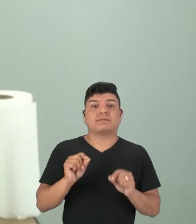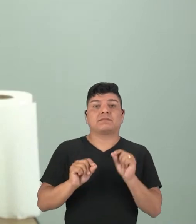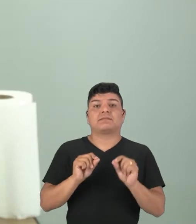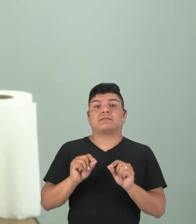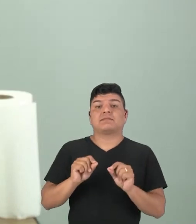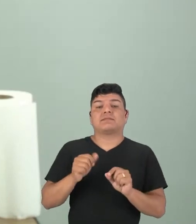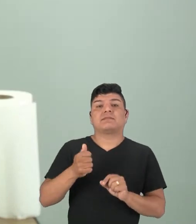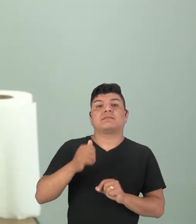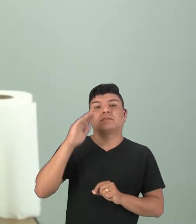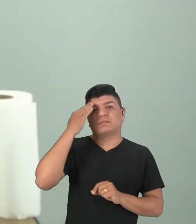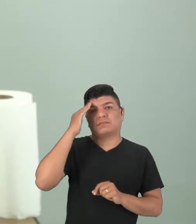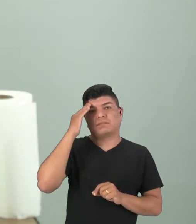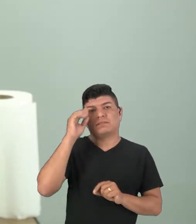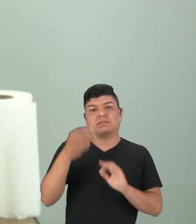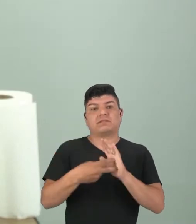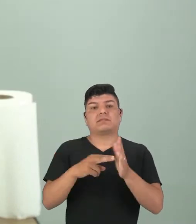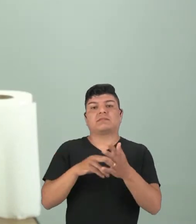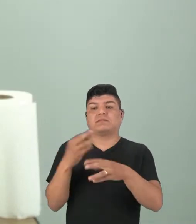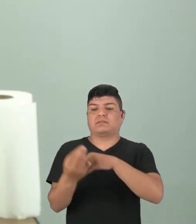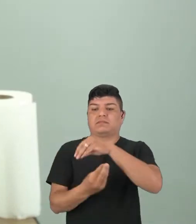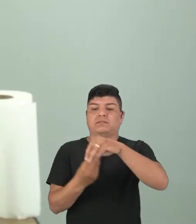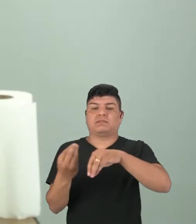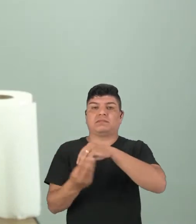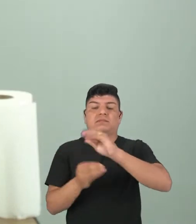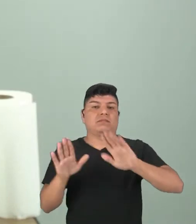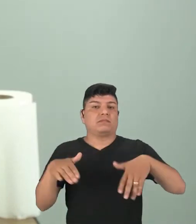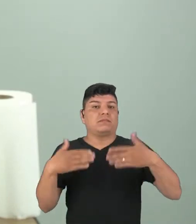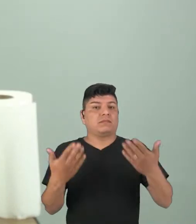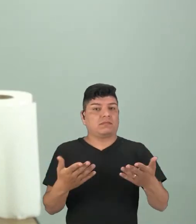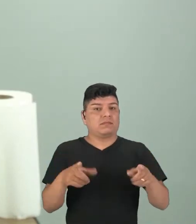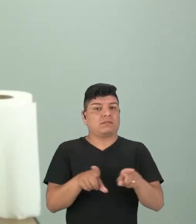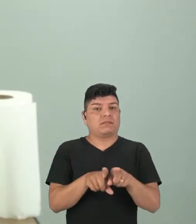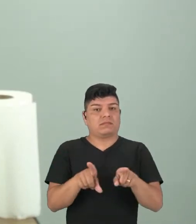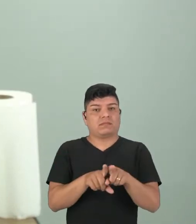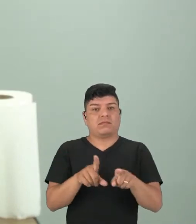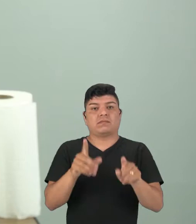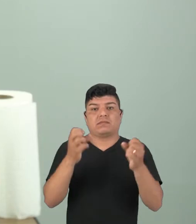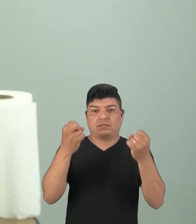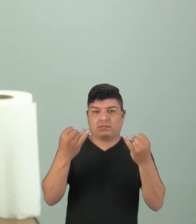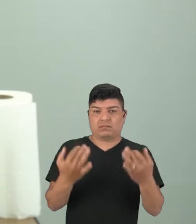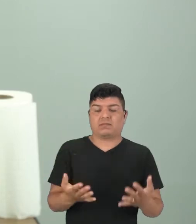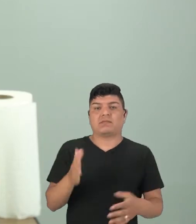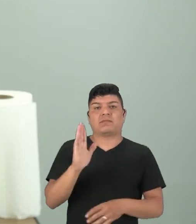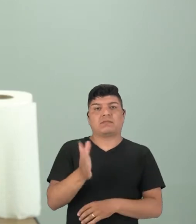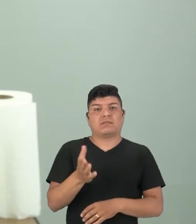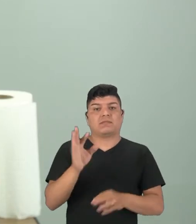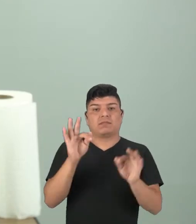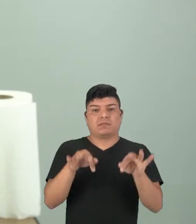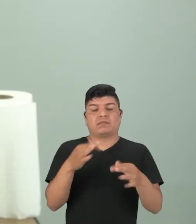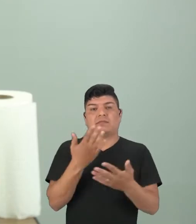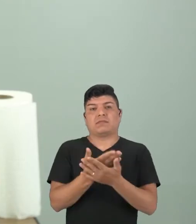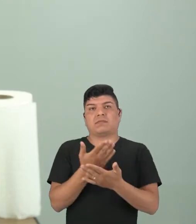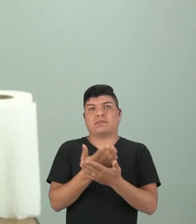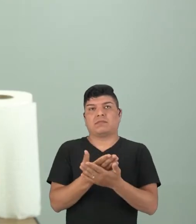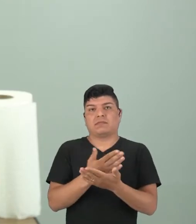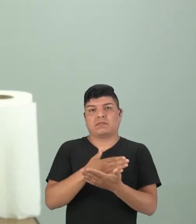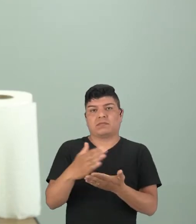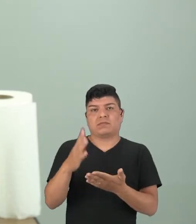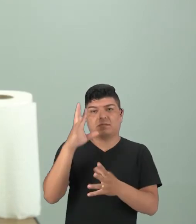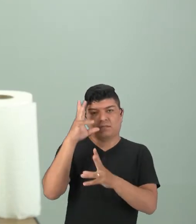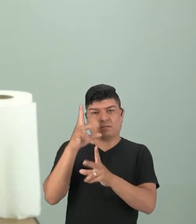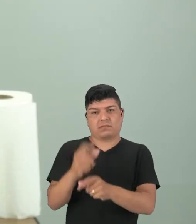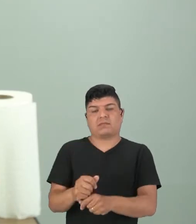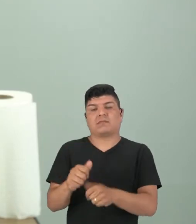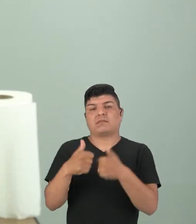compreender o que é uma mistura e os tipos de misturas aí. A gente já falou um pouquinho sobre isso na última aula e a gente já vai começar